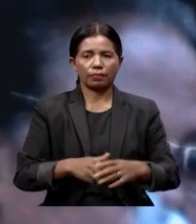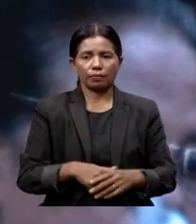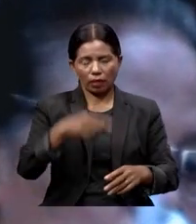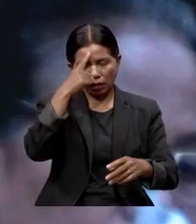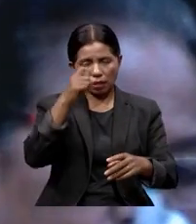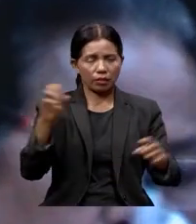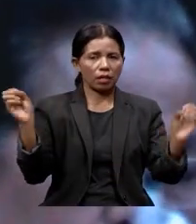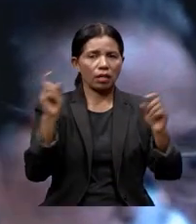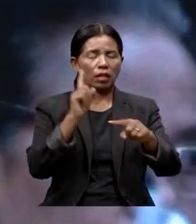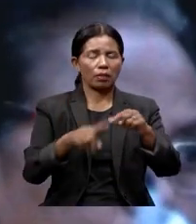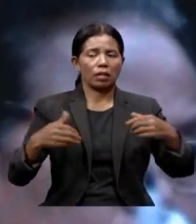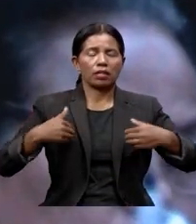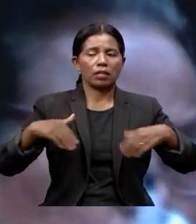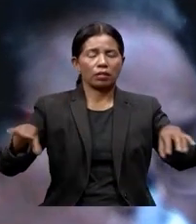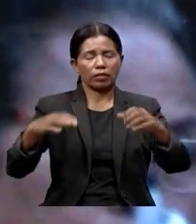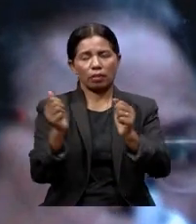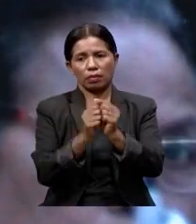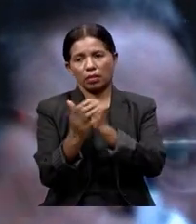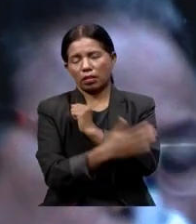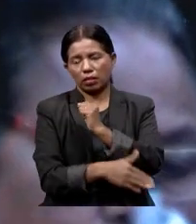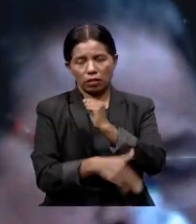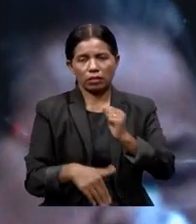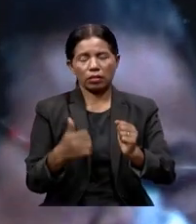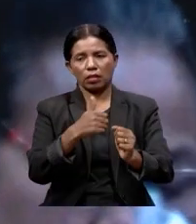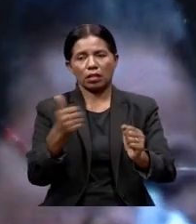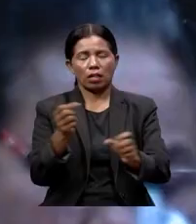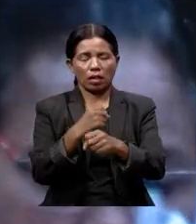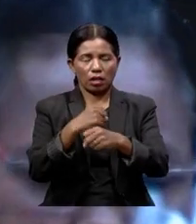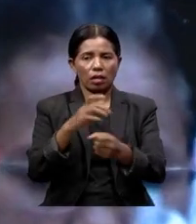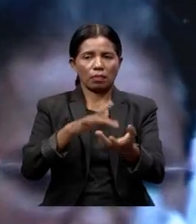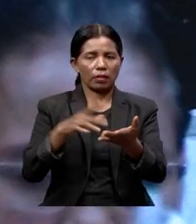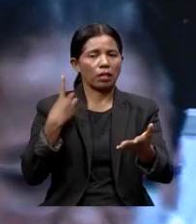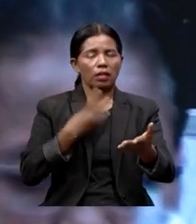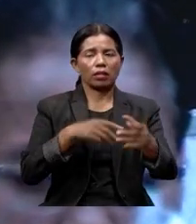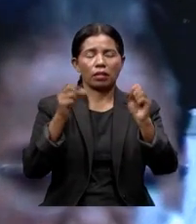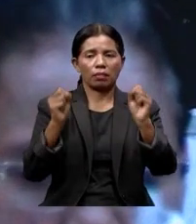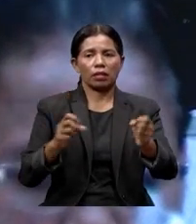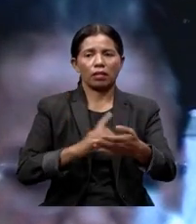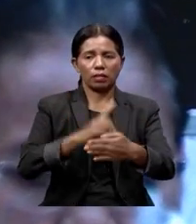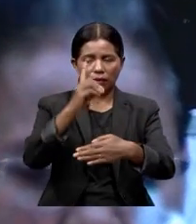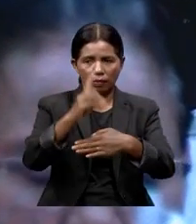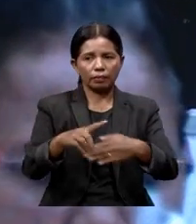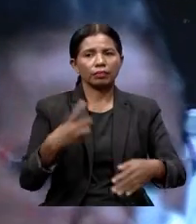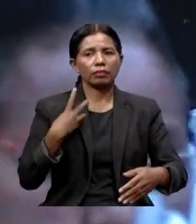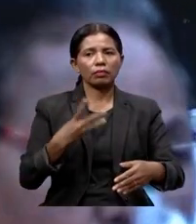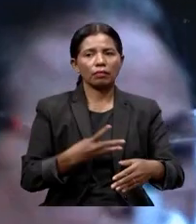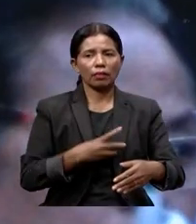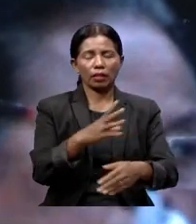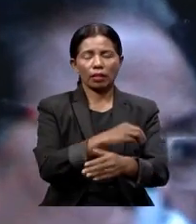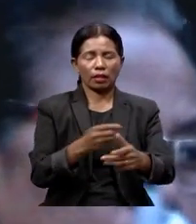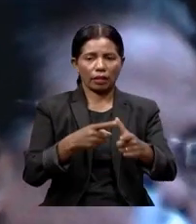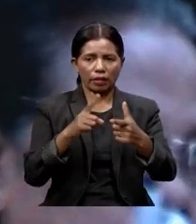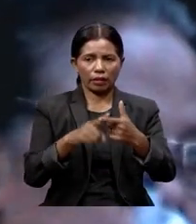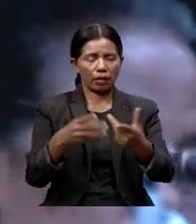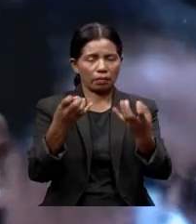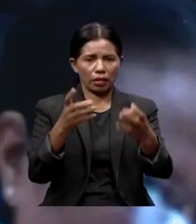a falar de cooperação com o Rainebe, produz aí moro para desenvolver. E tem para plantas medicinais de